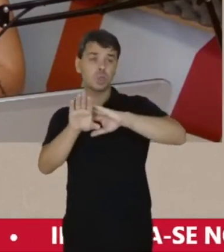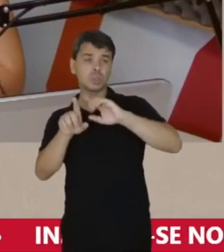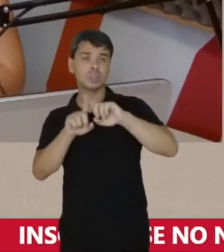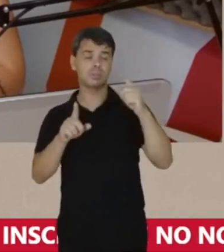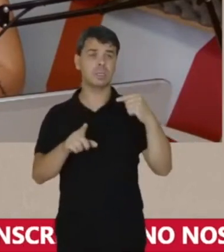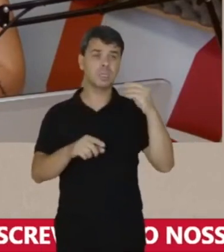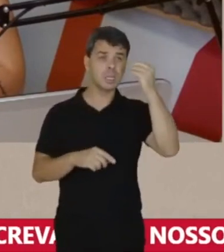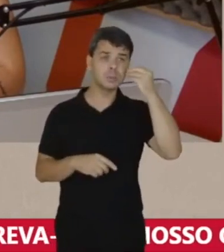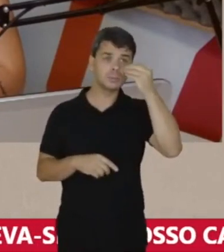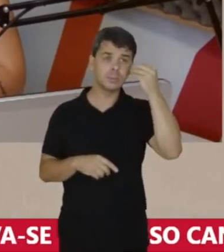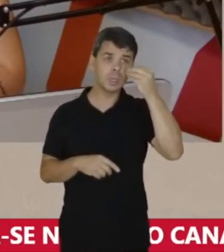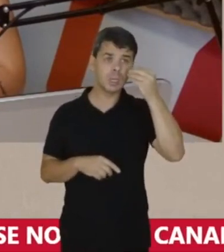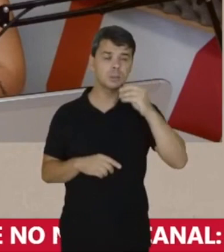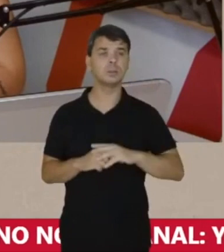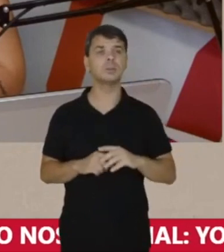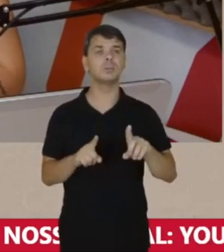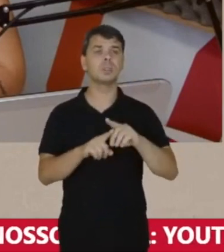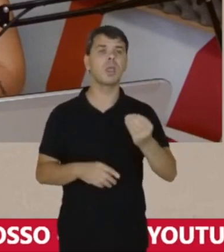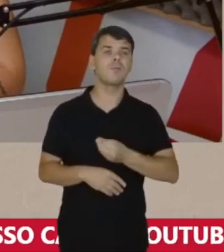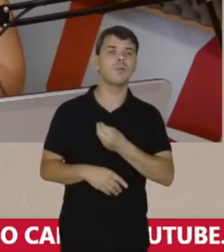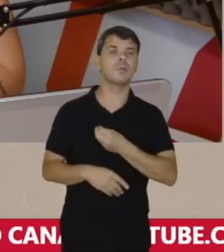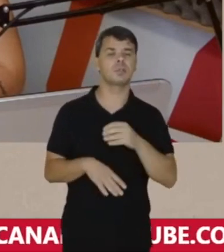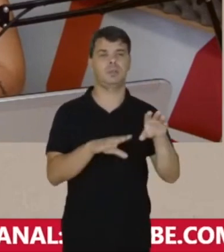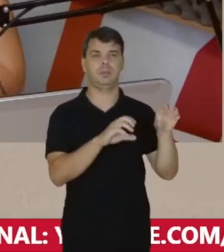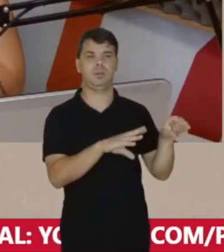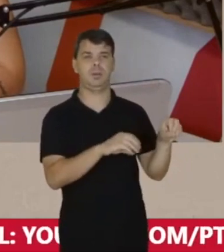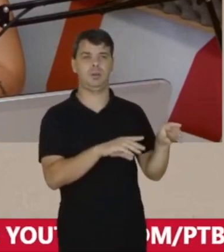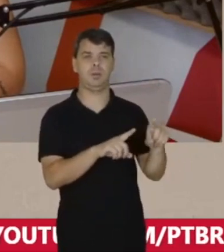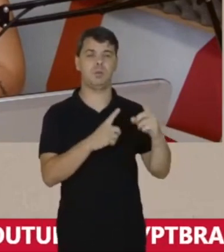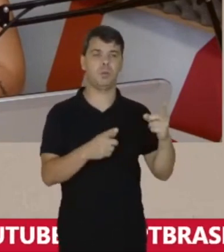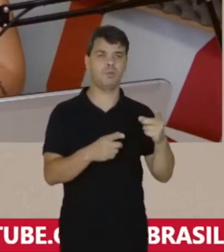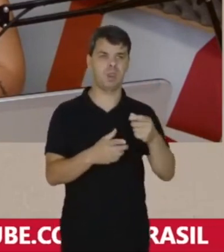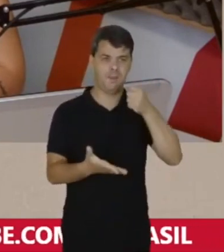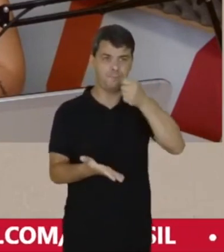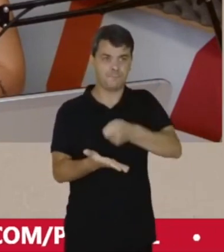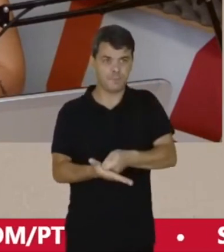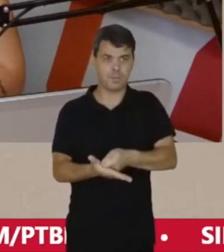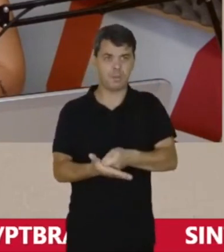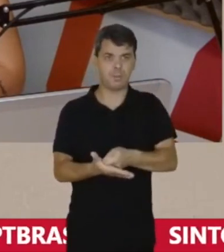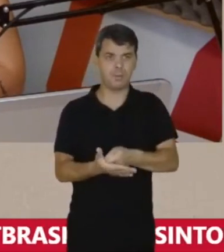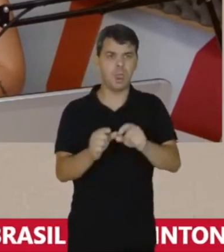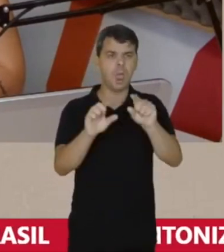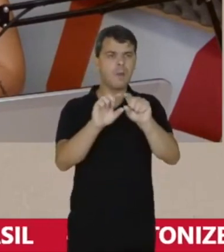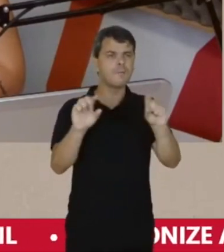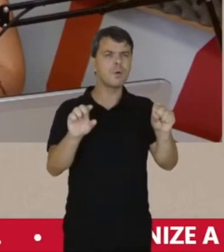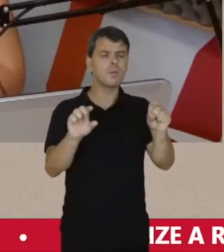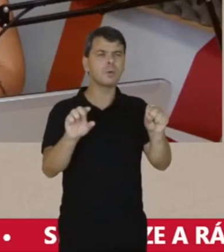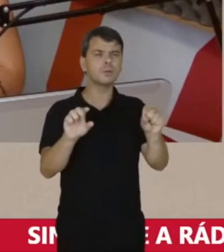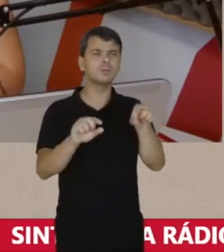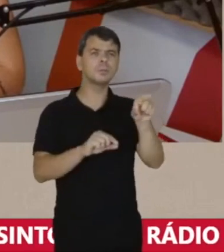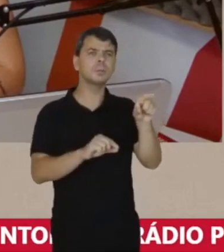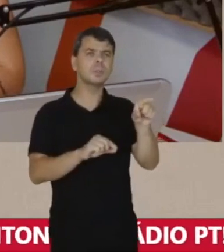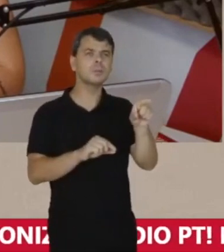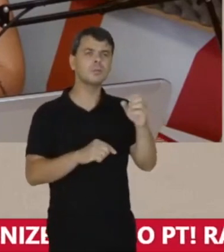sobretudo, experiências e de vivências, né? Quando você reafirma uma frase que você disse agora, que eu